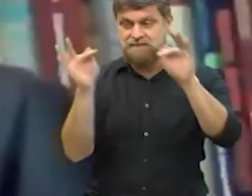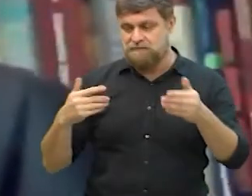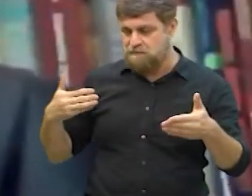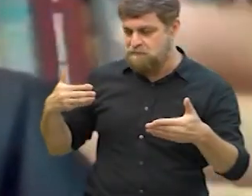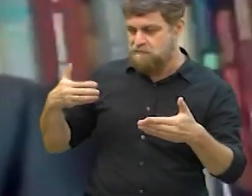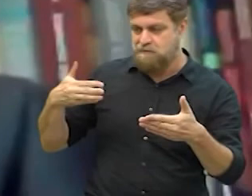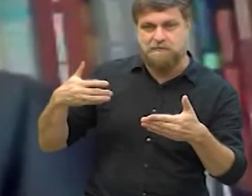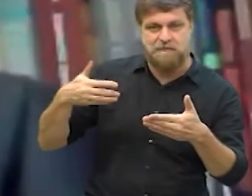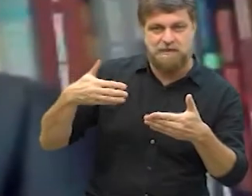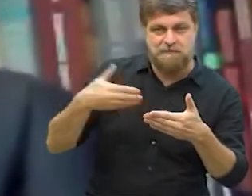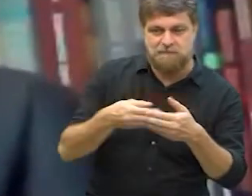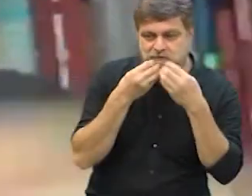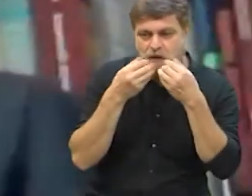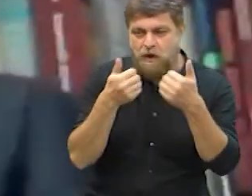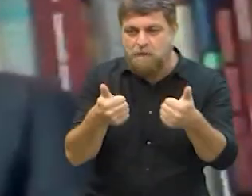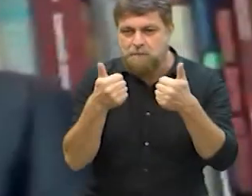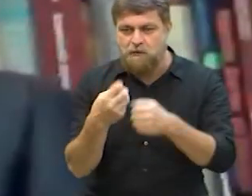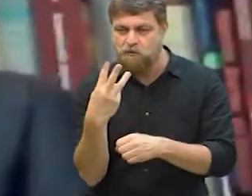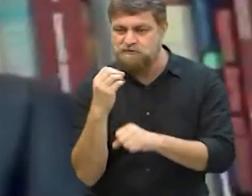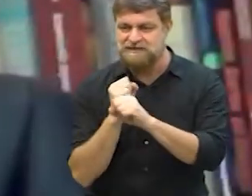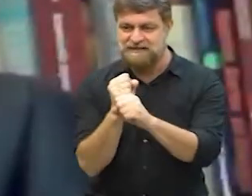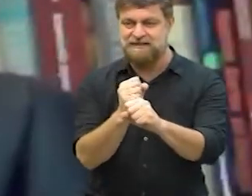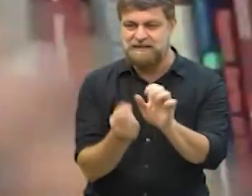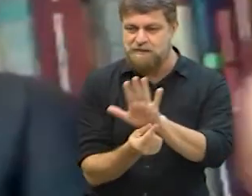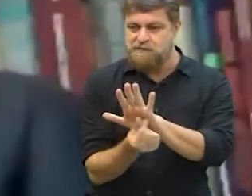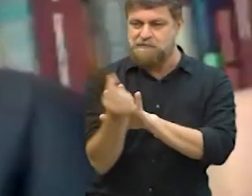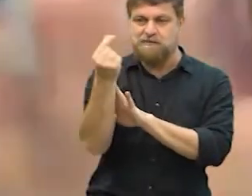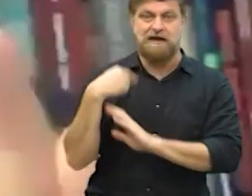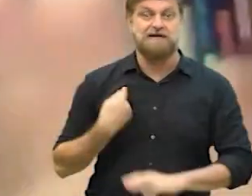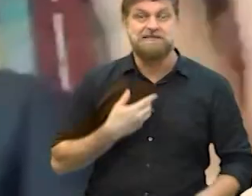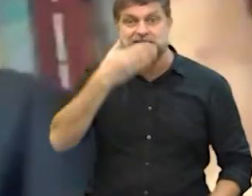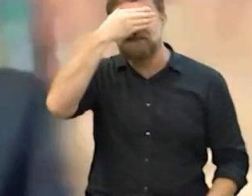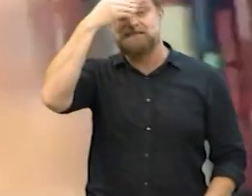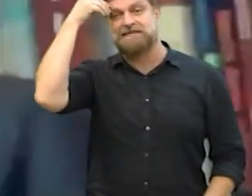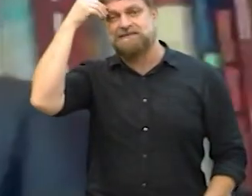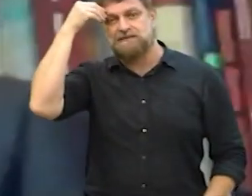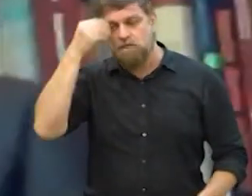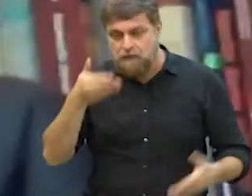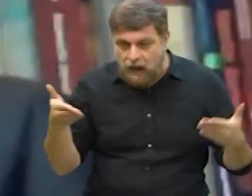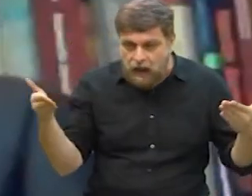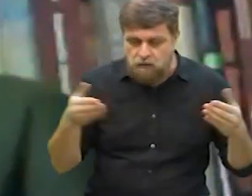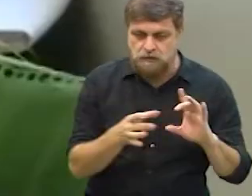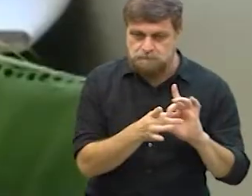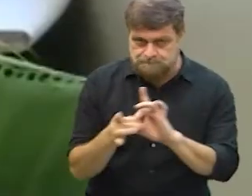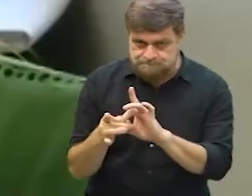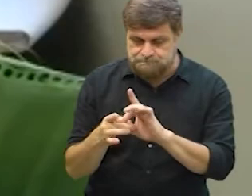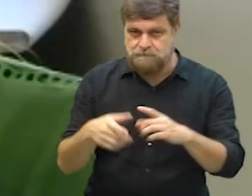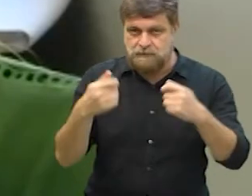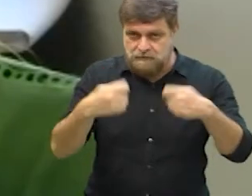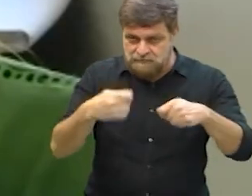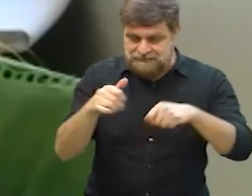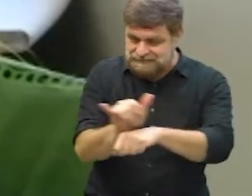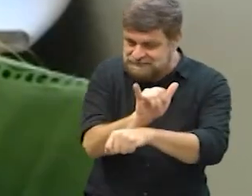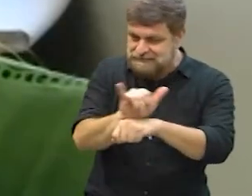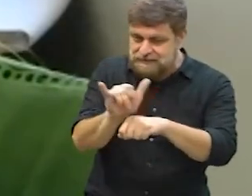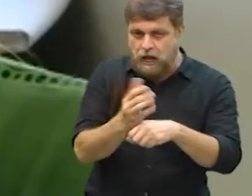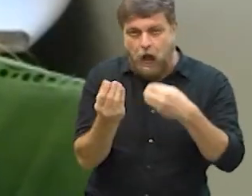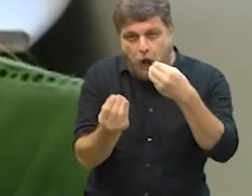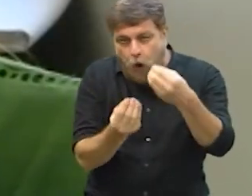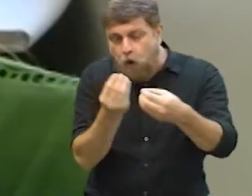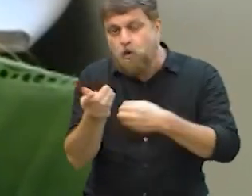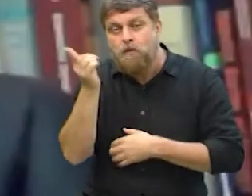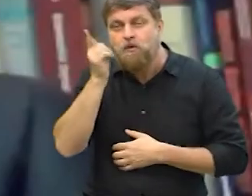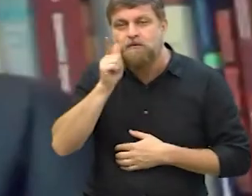ficamos, felizmente, né, um tempo bom, aí, 2, 3 décadas sem inflação, então a gente esqueceu um pouco esse detalhe. Mas neste contexto temos que